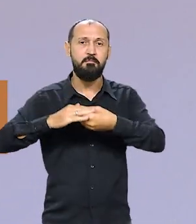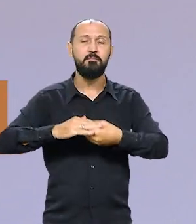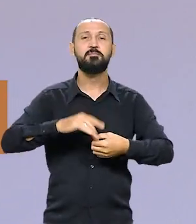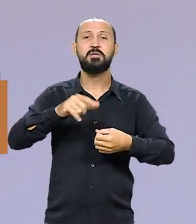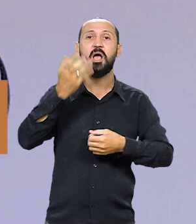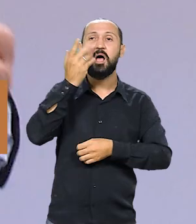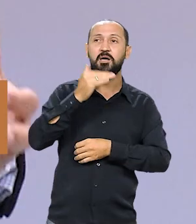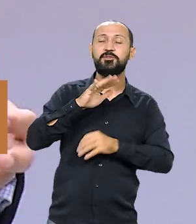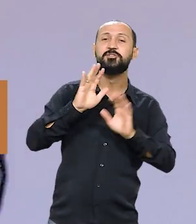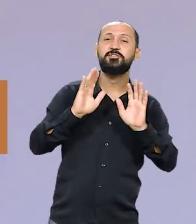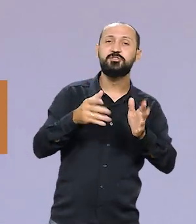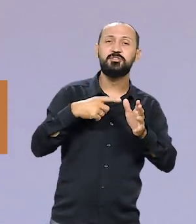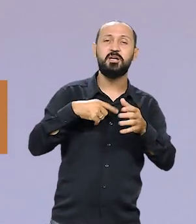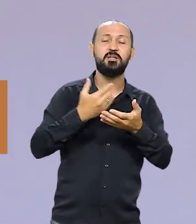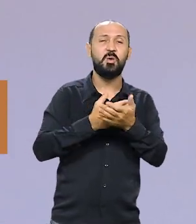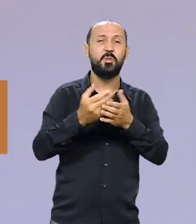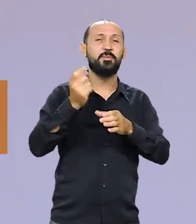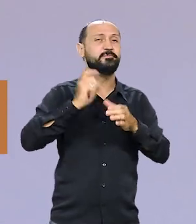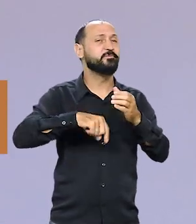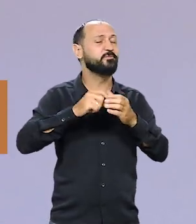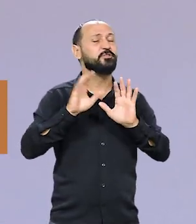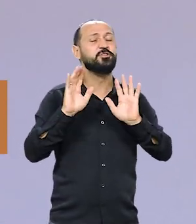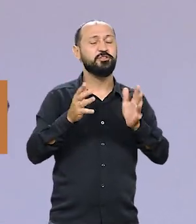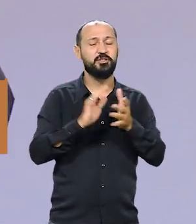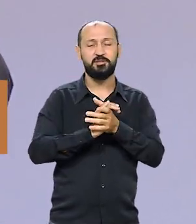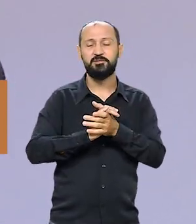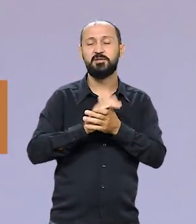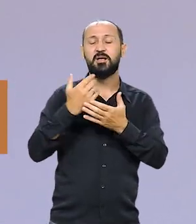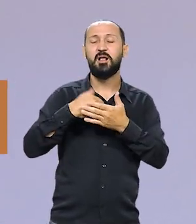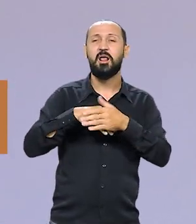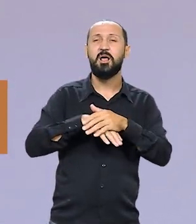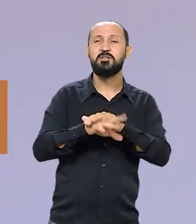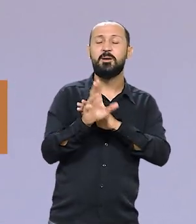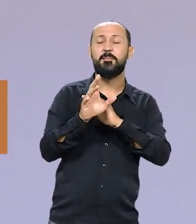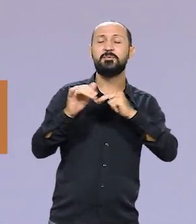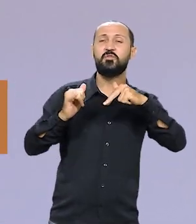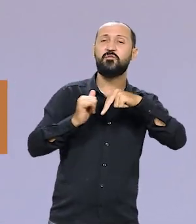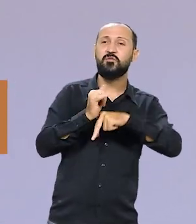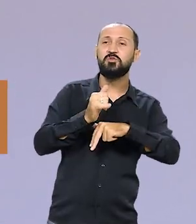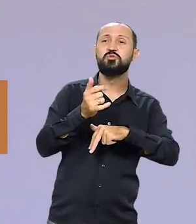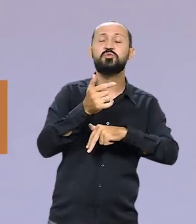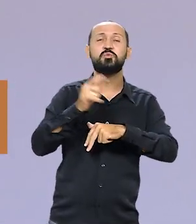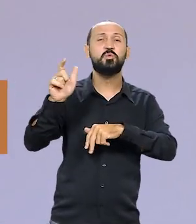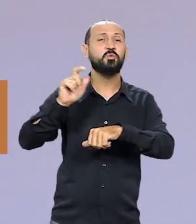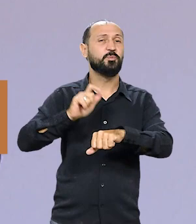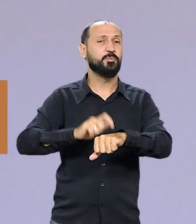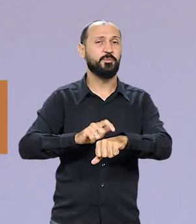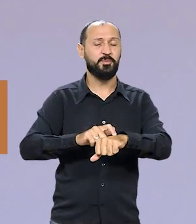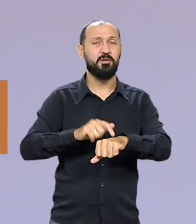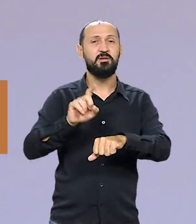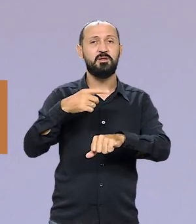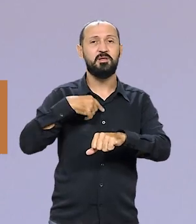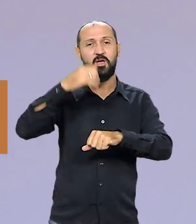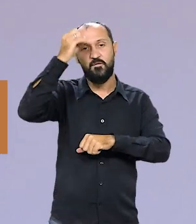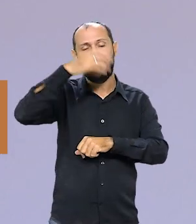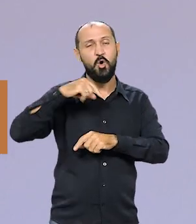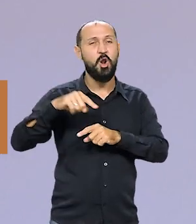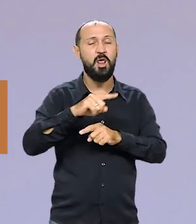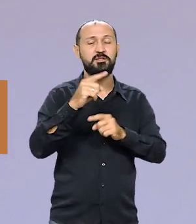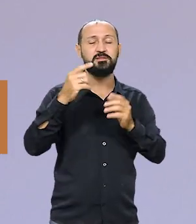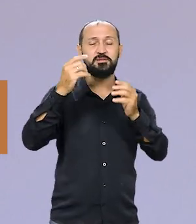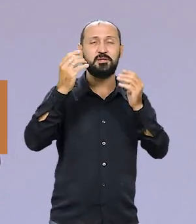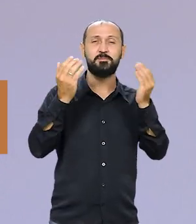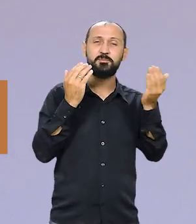Quando a criança já está sendo violentada, muitas vezes aí ela já passa a ser vítima de uma outra situação, que é a